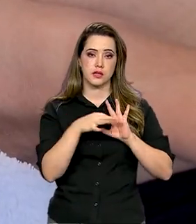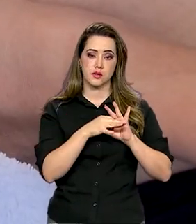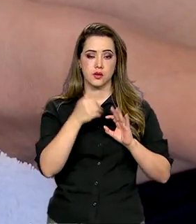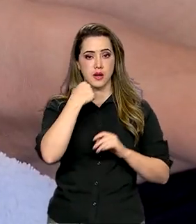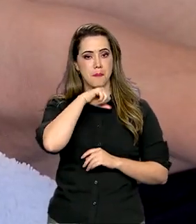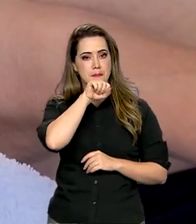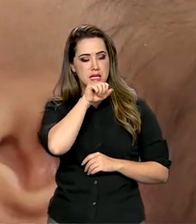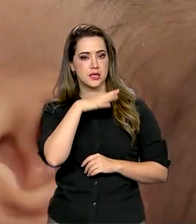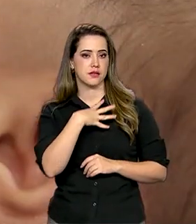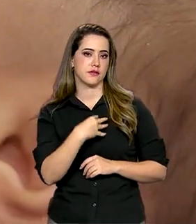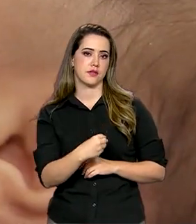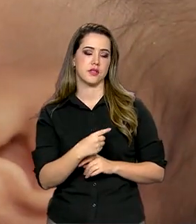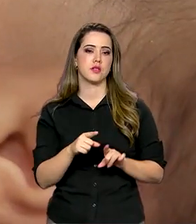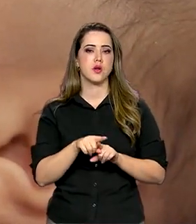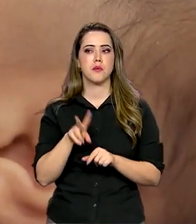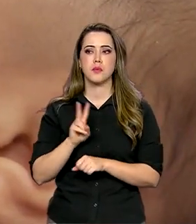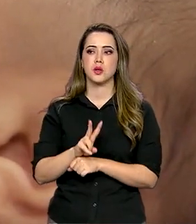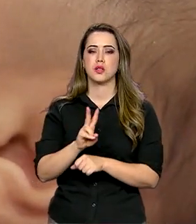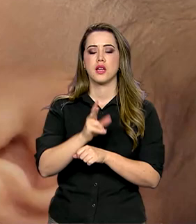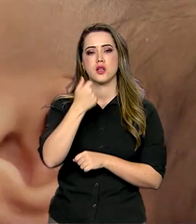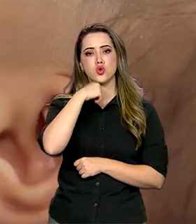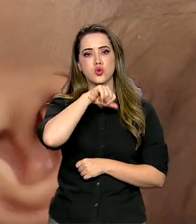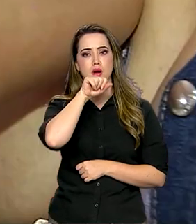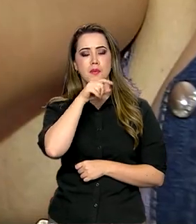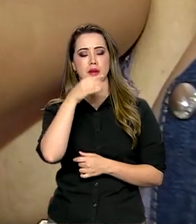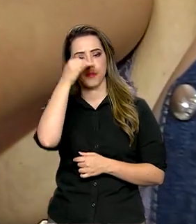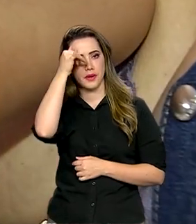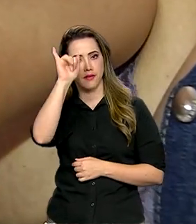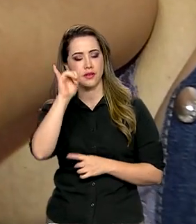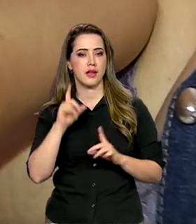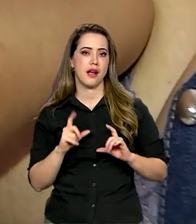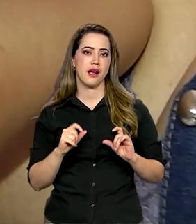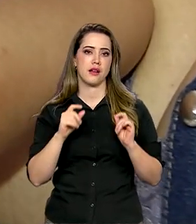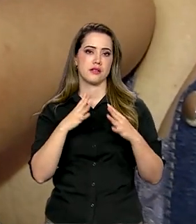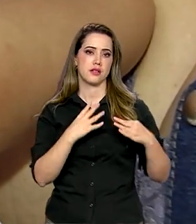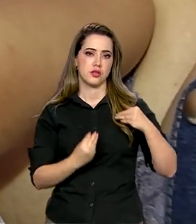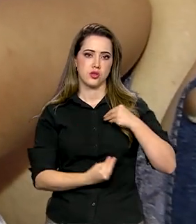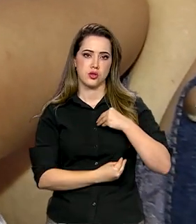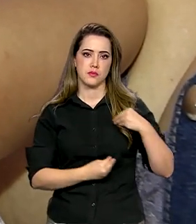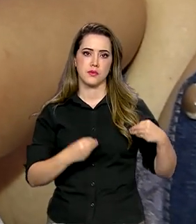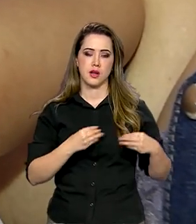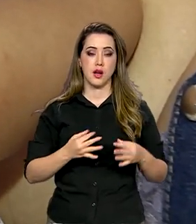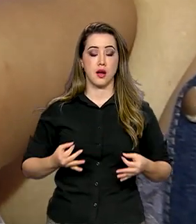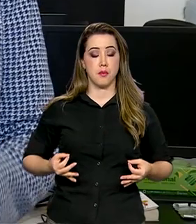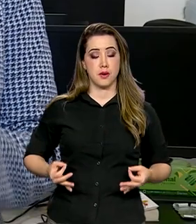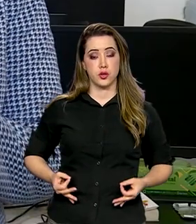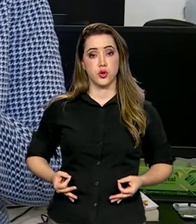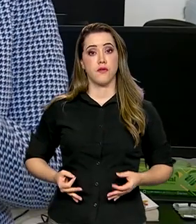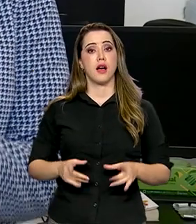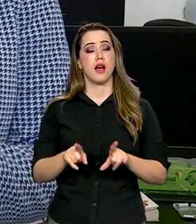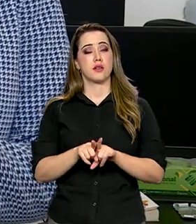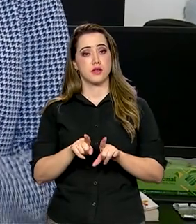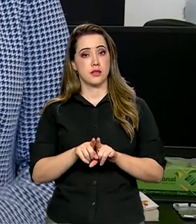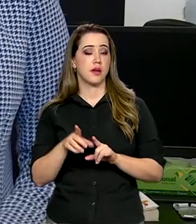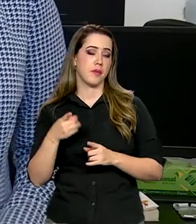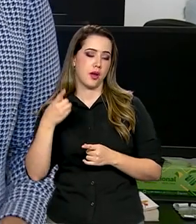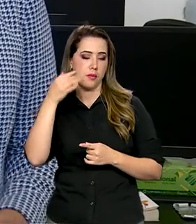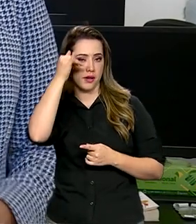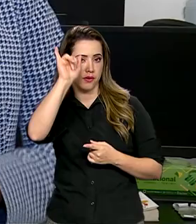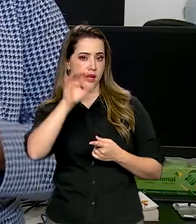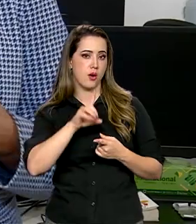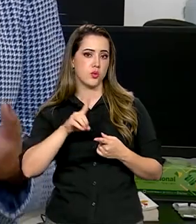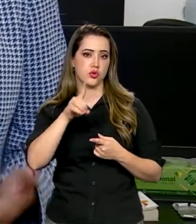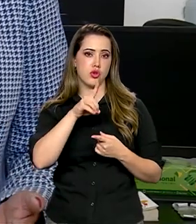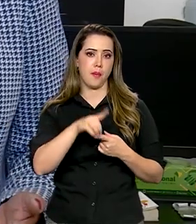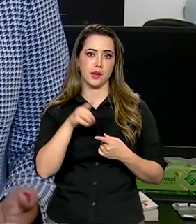mãe e filho e protege a mãe contra o câncer de mama, de ovários e da diabetes. E ao contrário do que